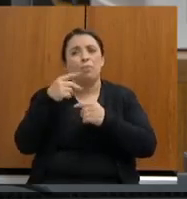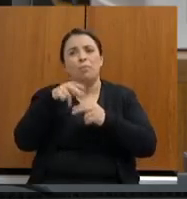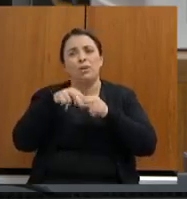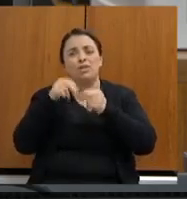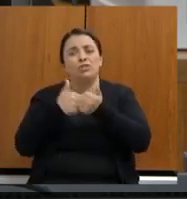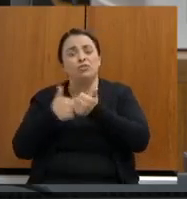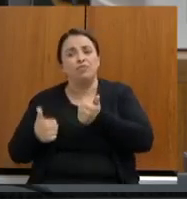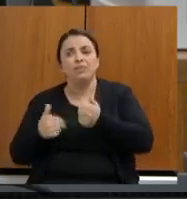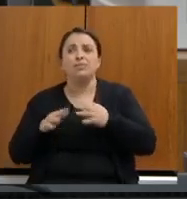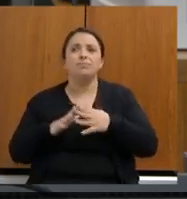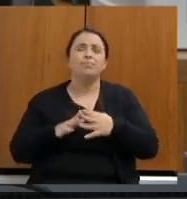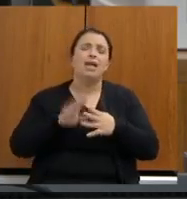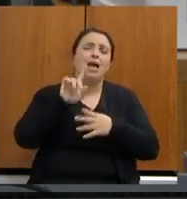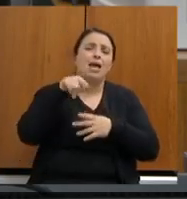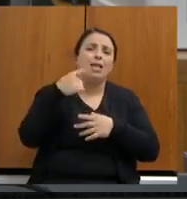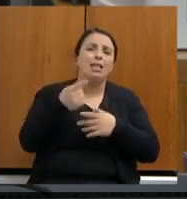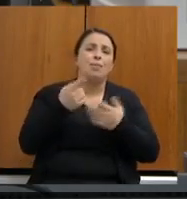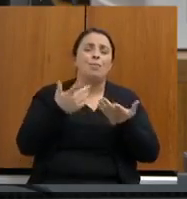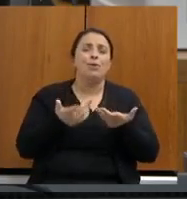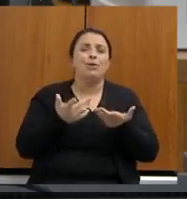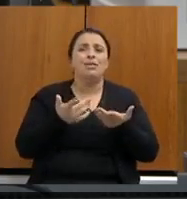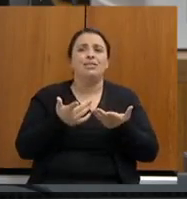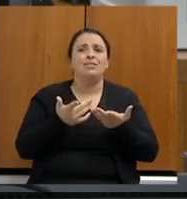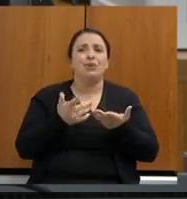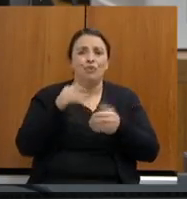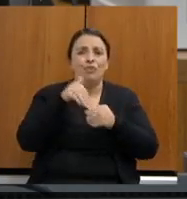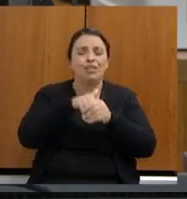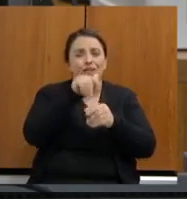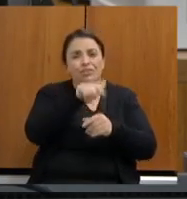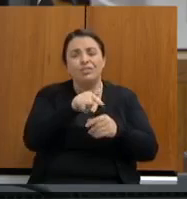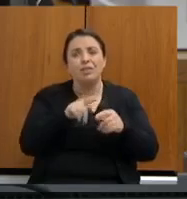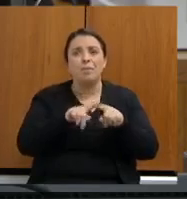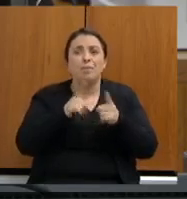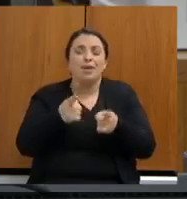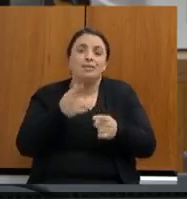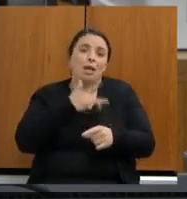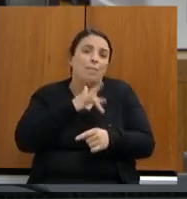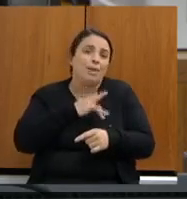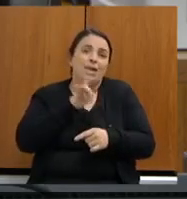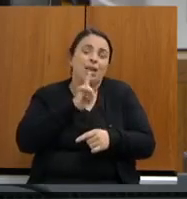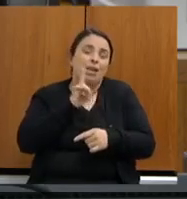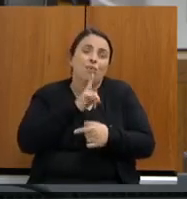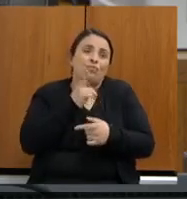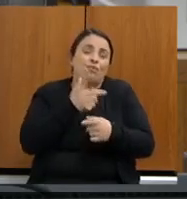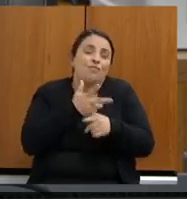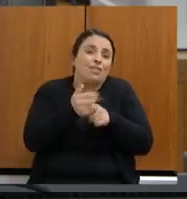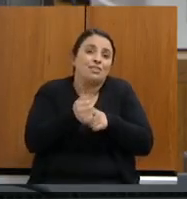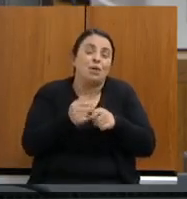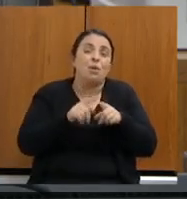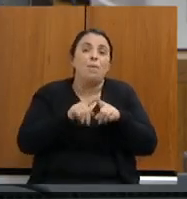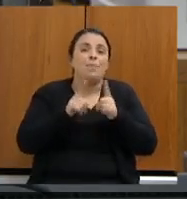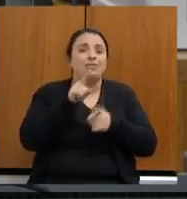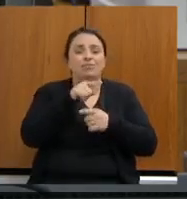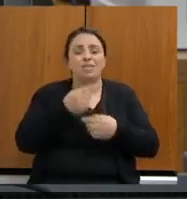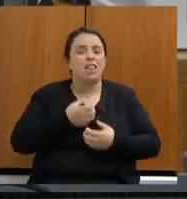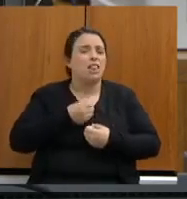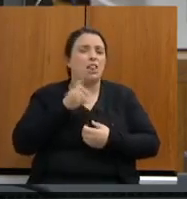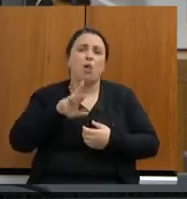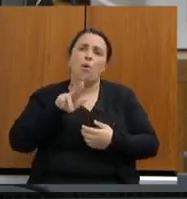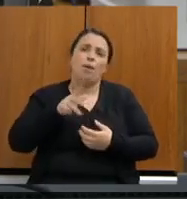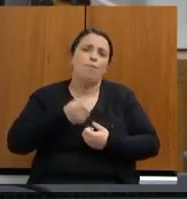comissão eu vi que eu dei um excelente voto pena que não ganhou e que não se trata de um poeta de forma alguma mas um parceiro da